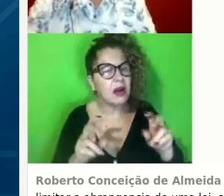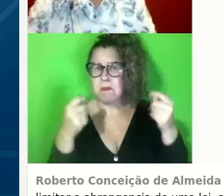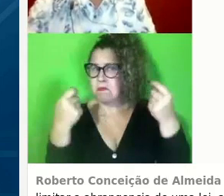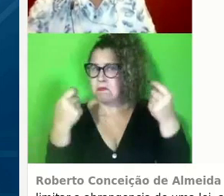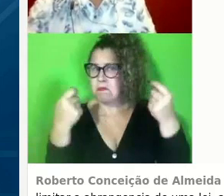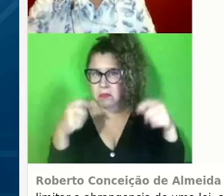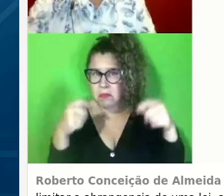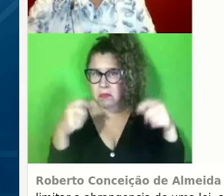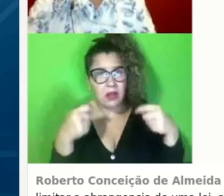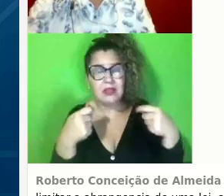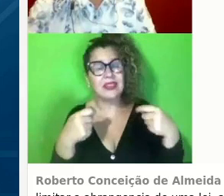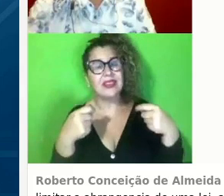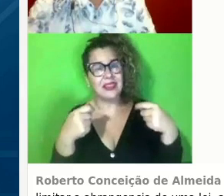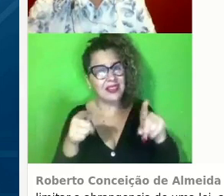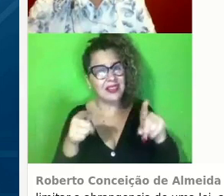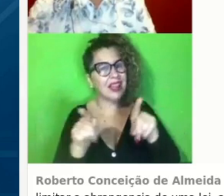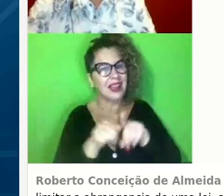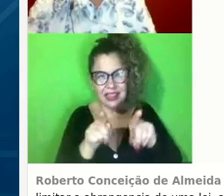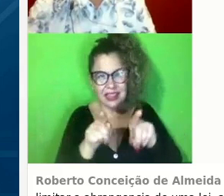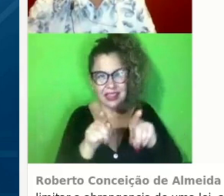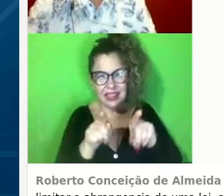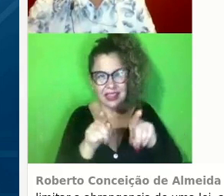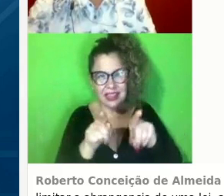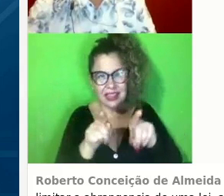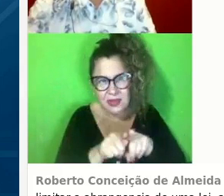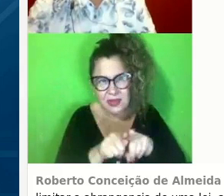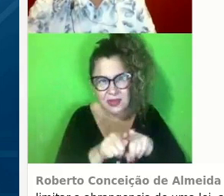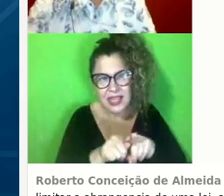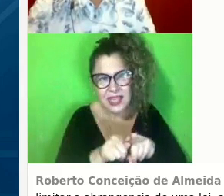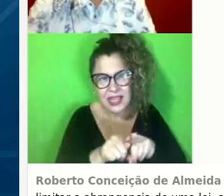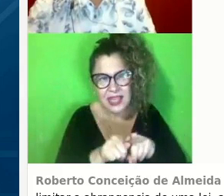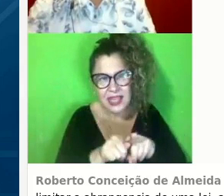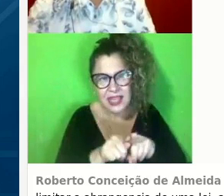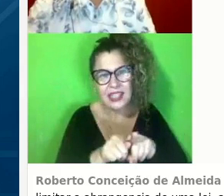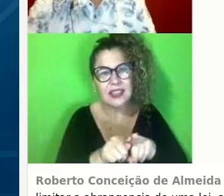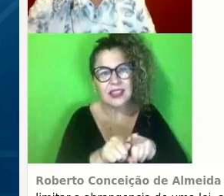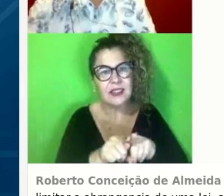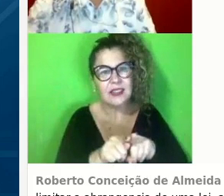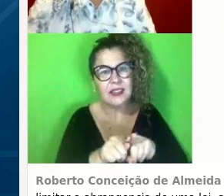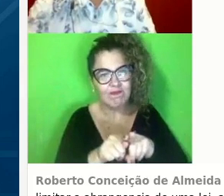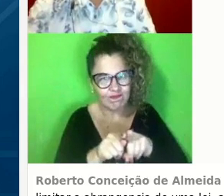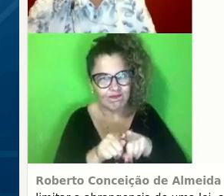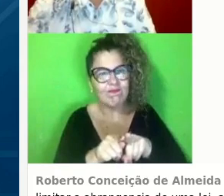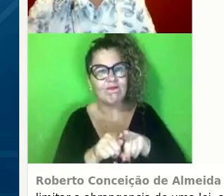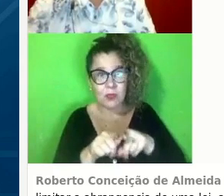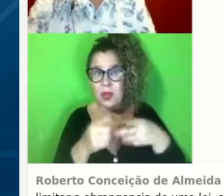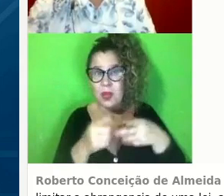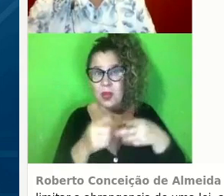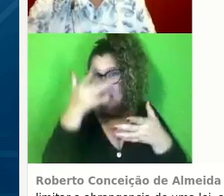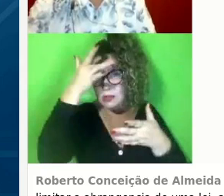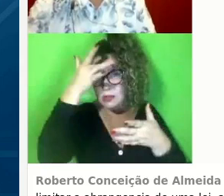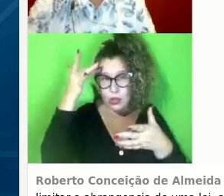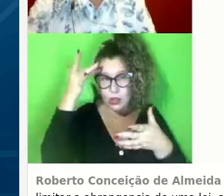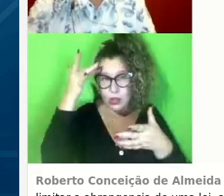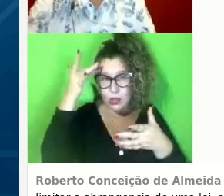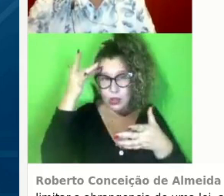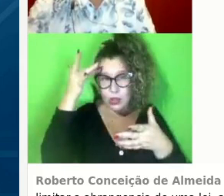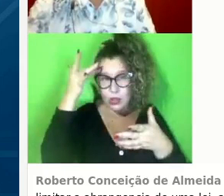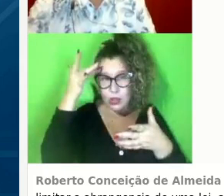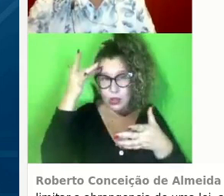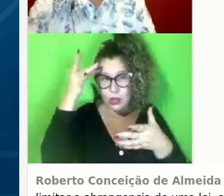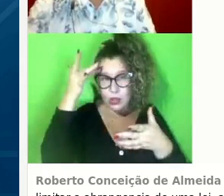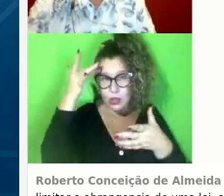também, né, para que as pessoas com deficiência, né, como disse o Dari, né, em